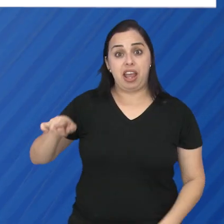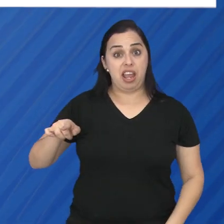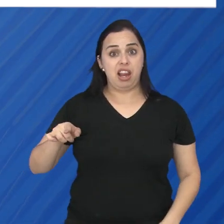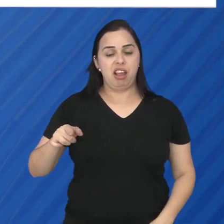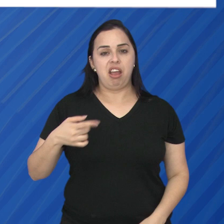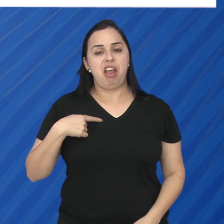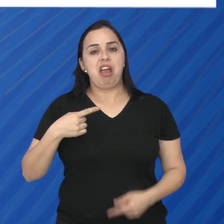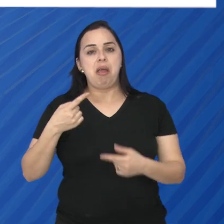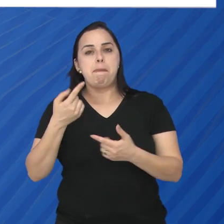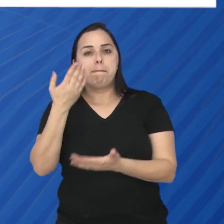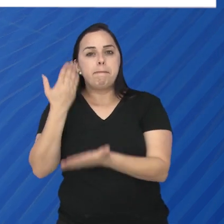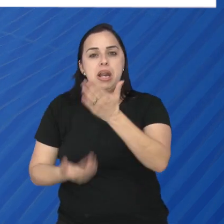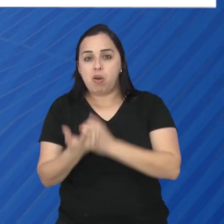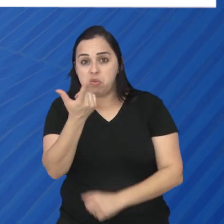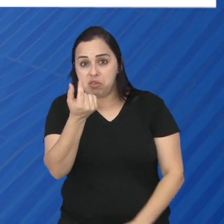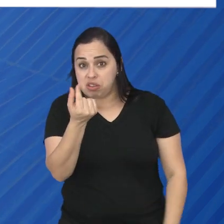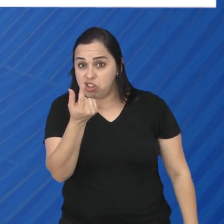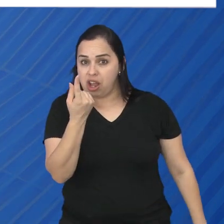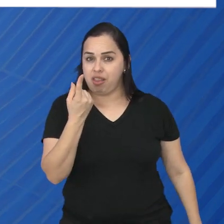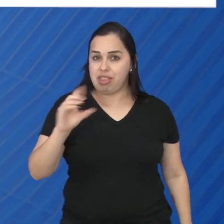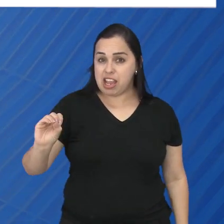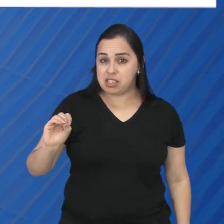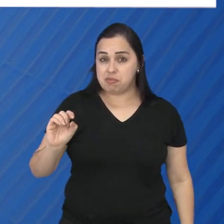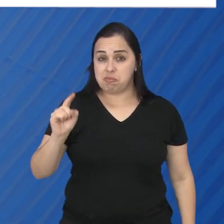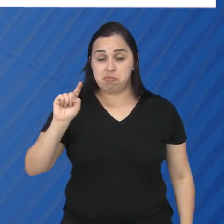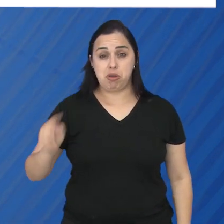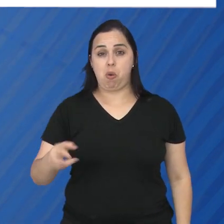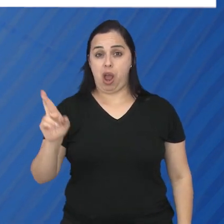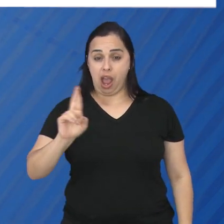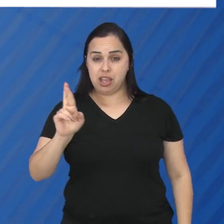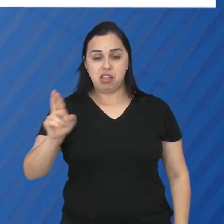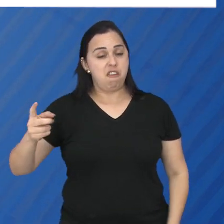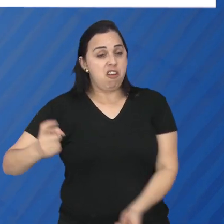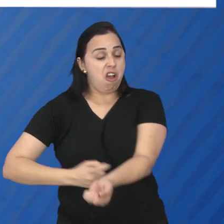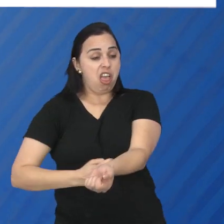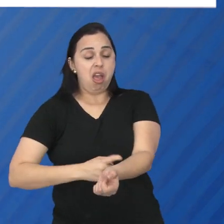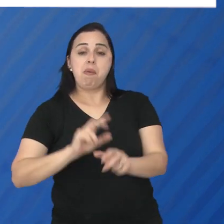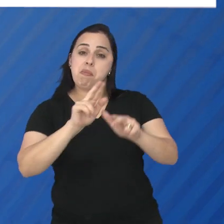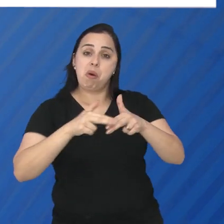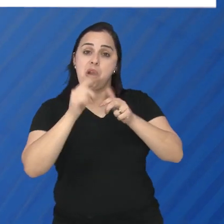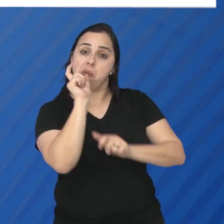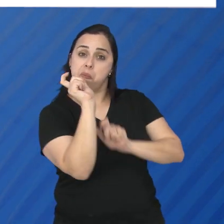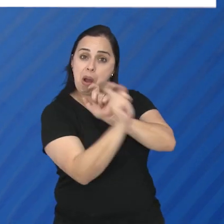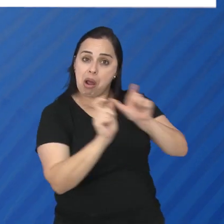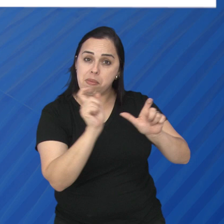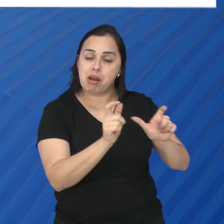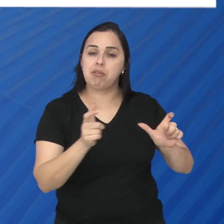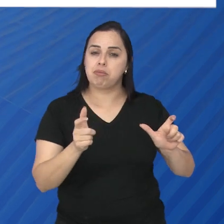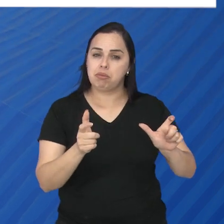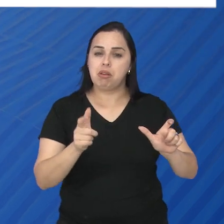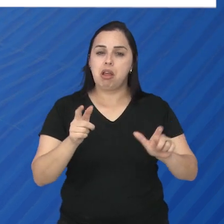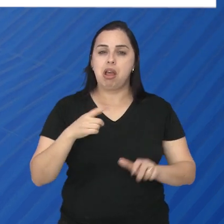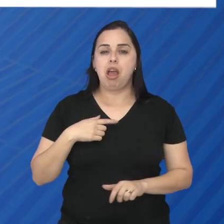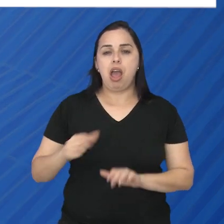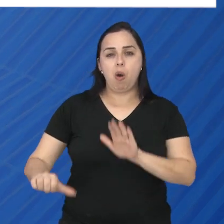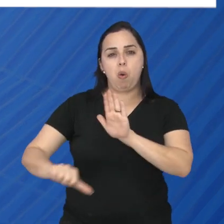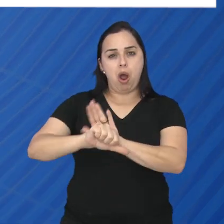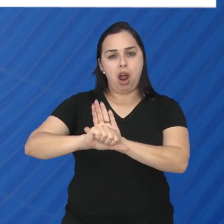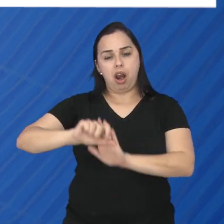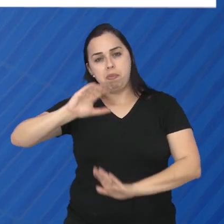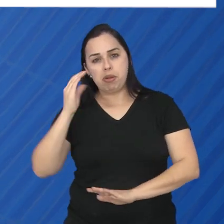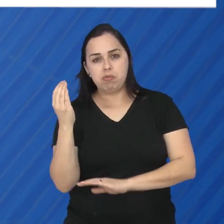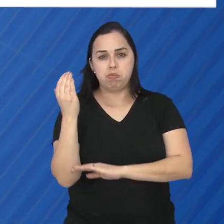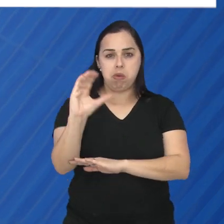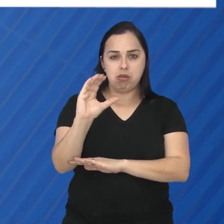ele alegou que teria perdido r$ 10.000 e que teria ficado zangado com a situação o caso recente é